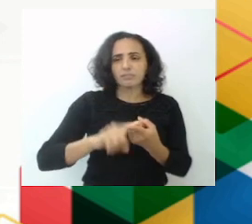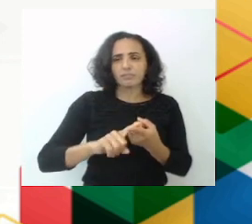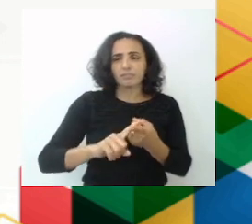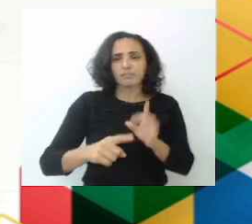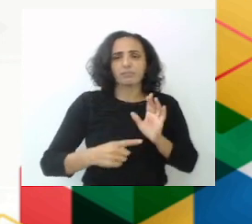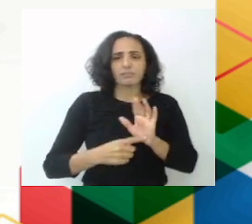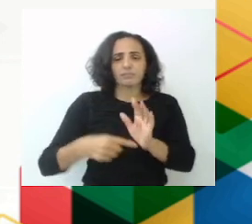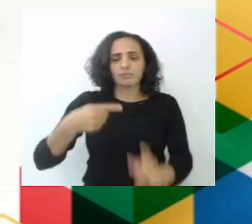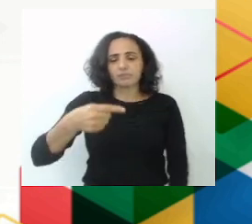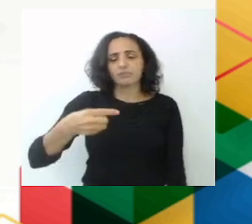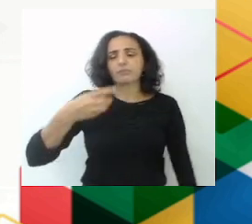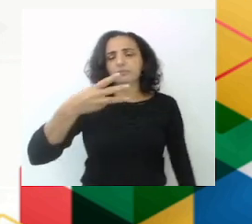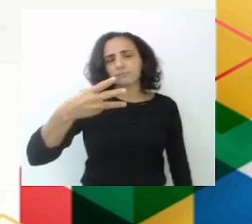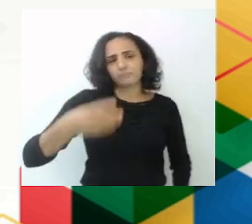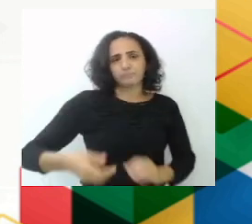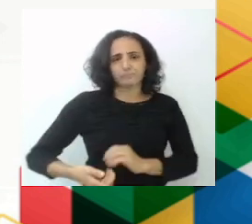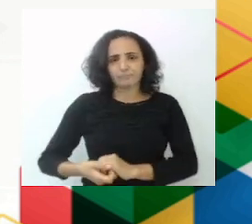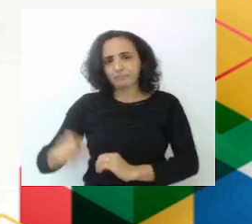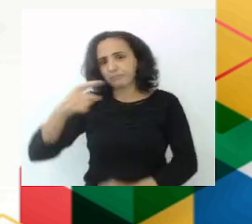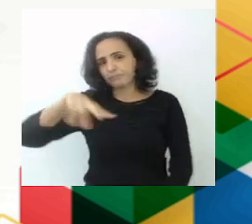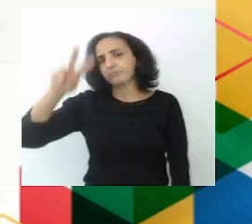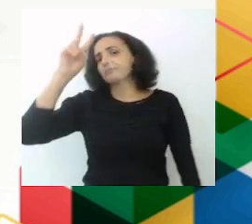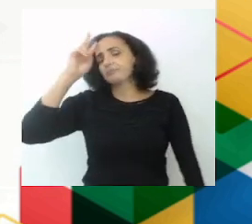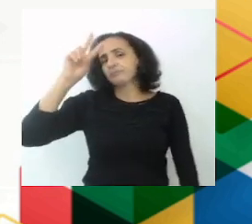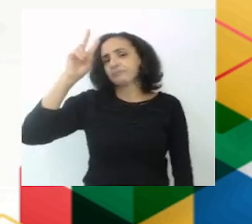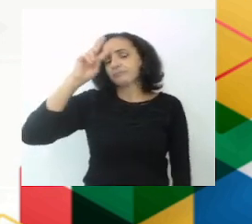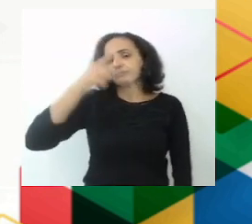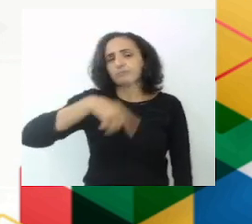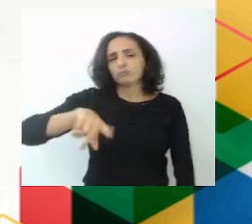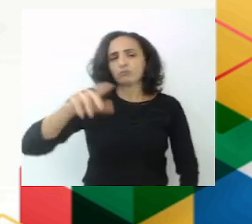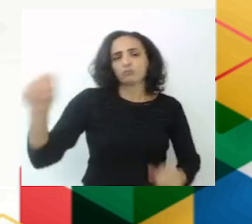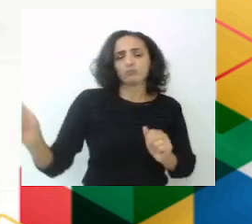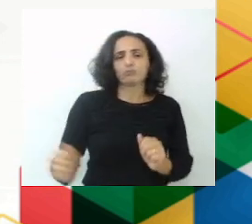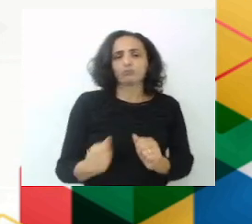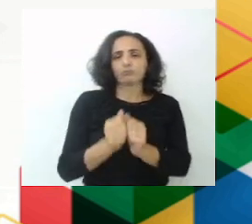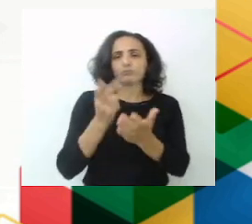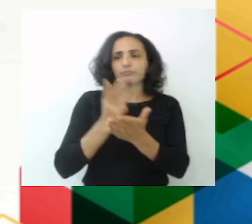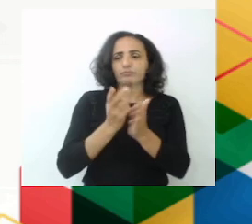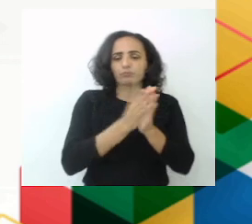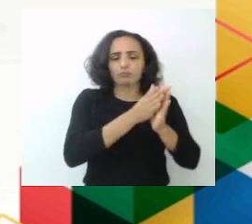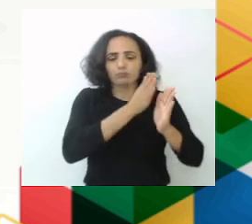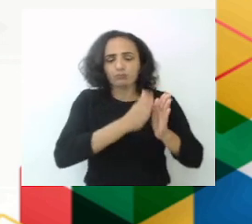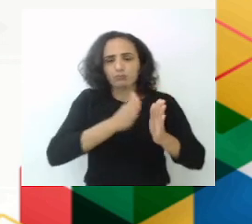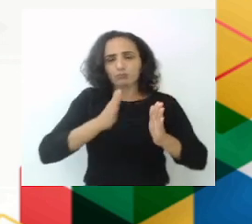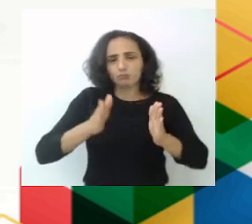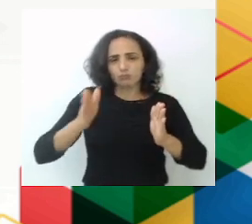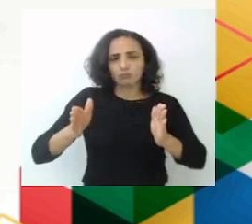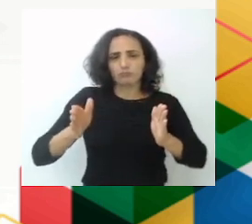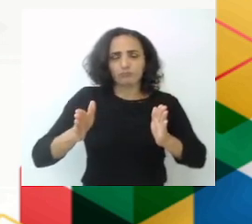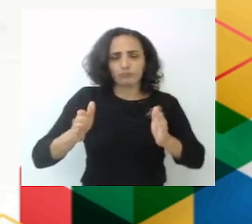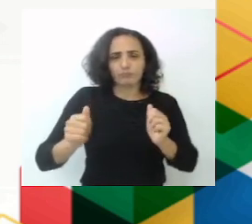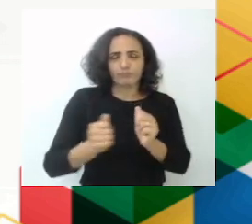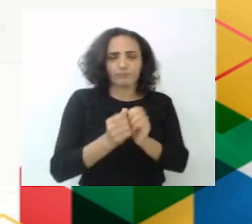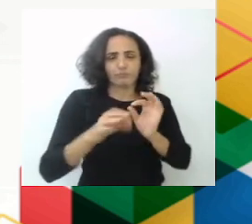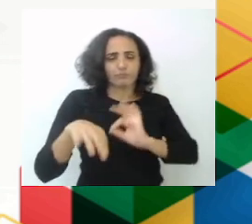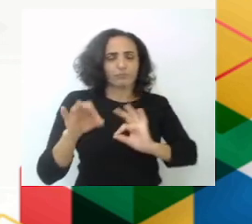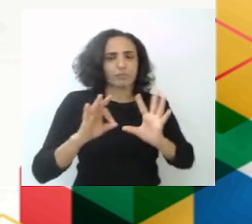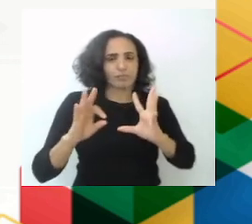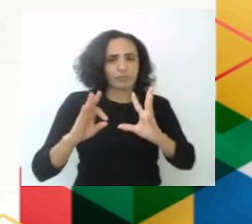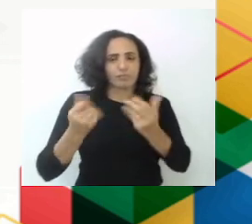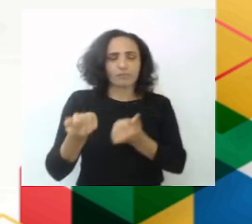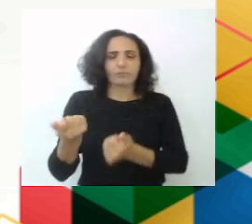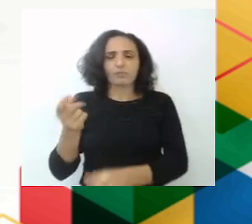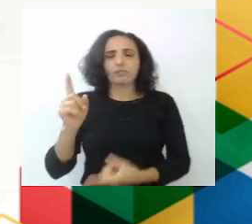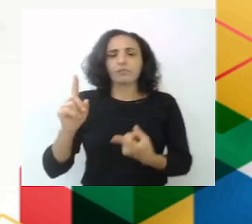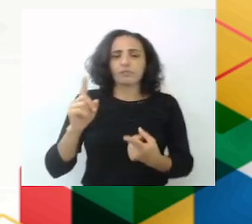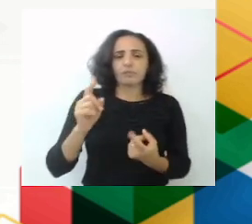menos 3. Lembrando aqui, não esqueça que nas funções quadráticas, o coeficiente A